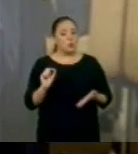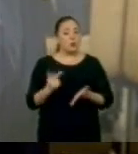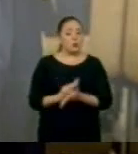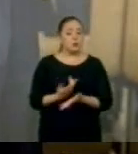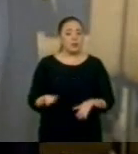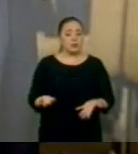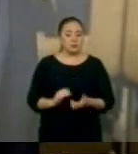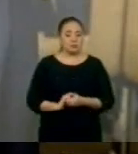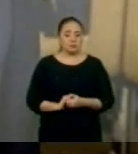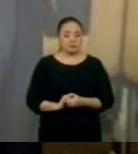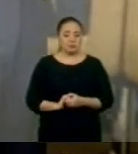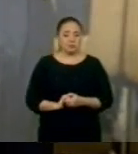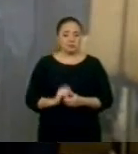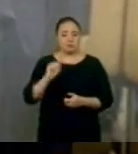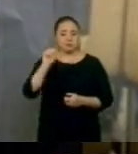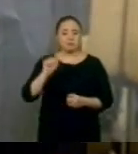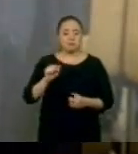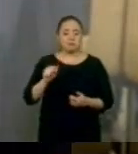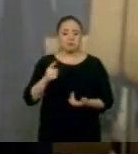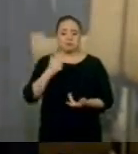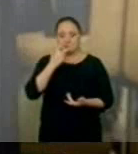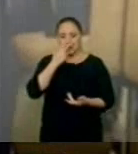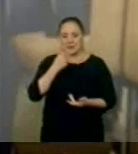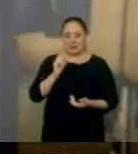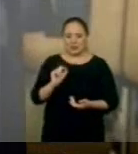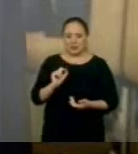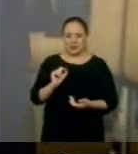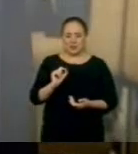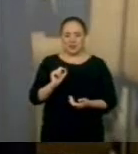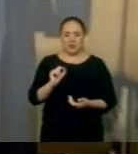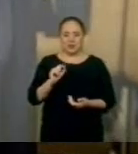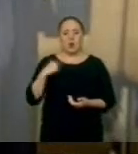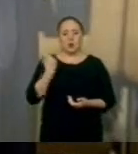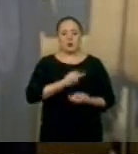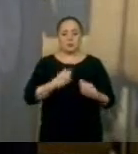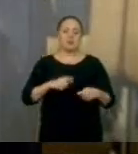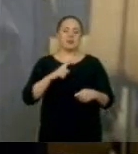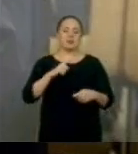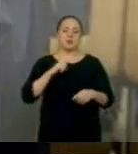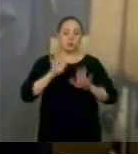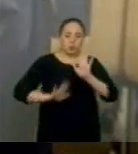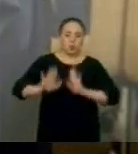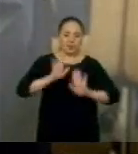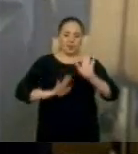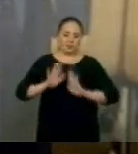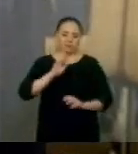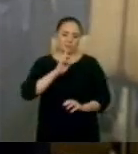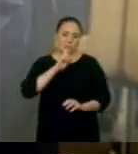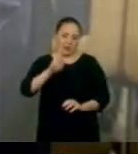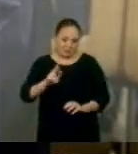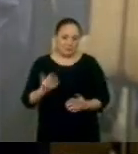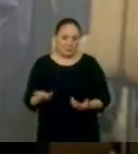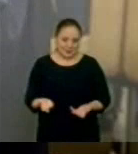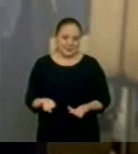Essa ficou a interrogação, como quem diz assim, nós temos que agir com muita prudência. Foi o que